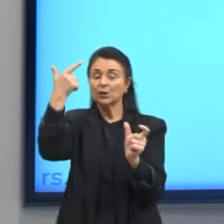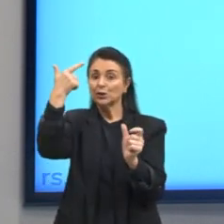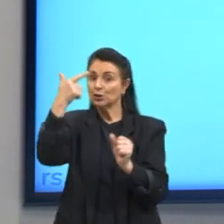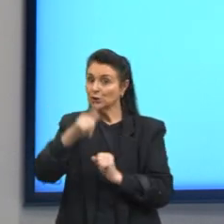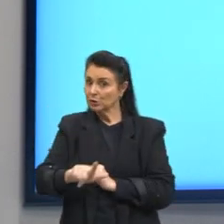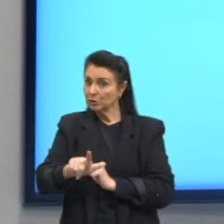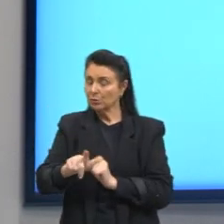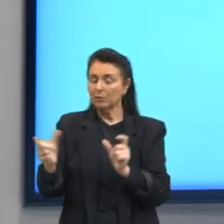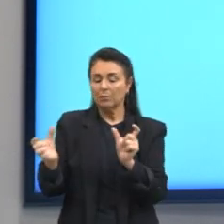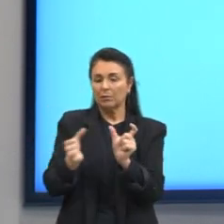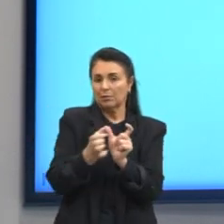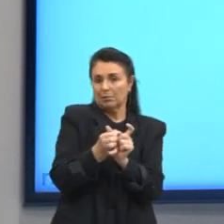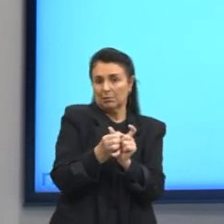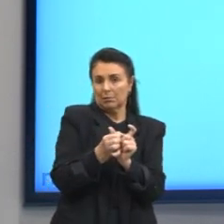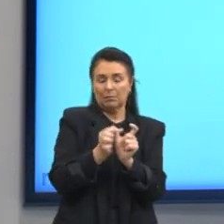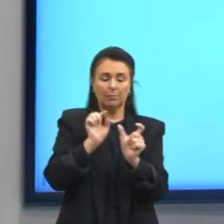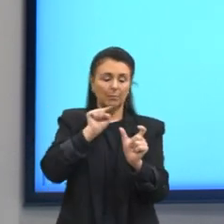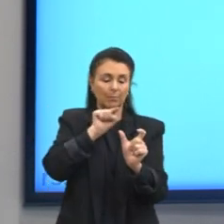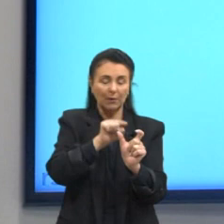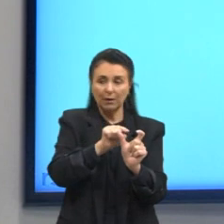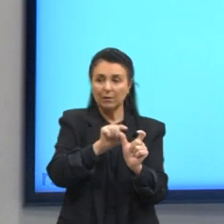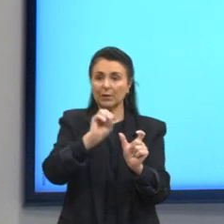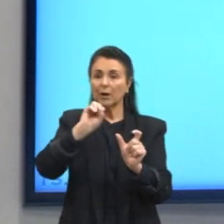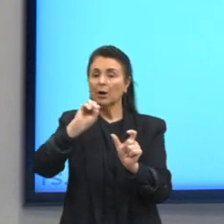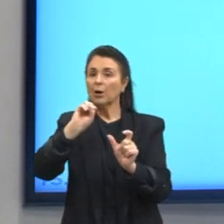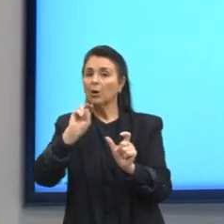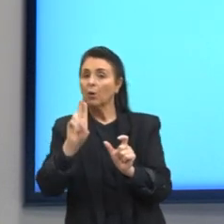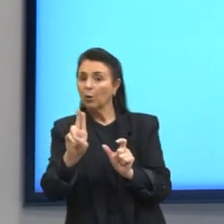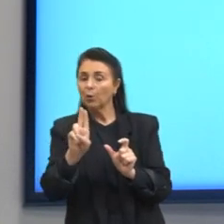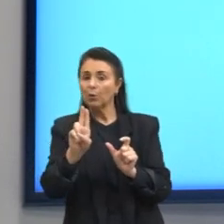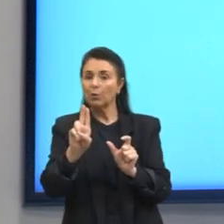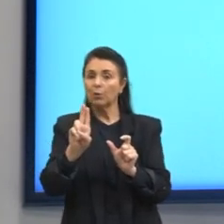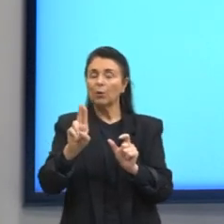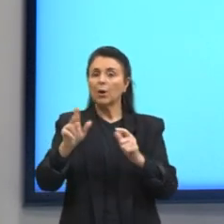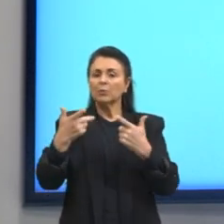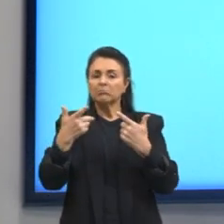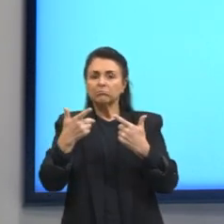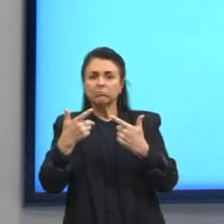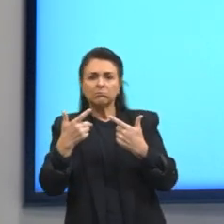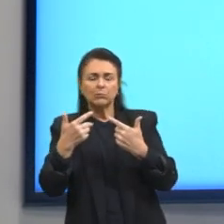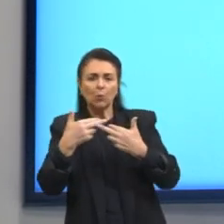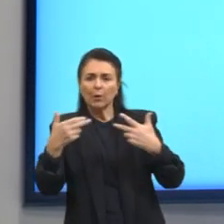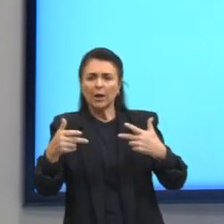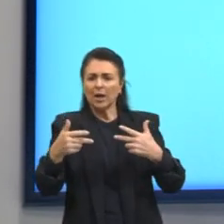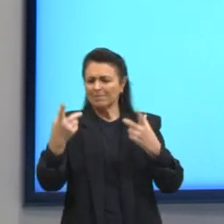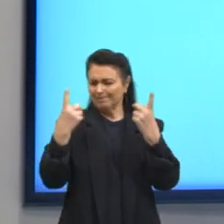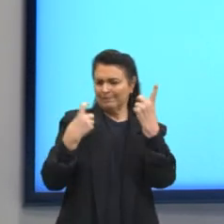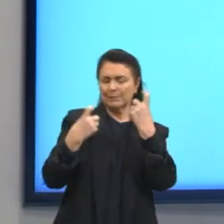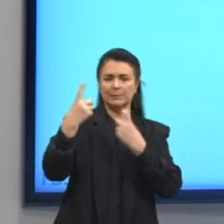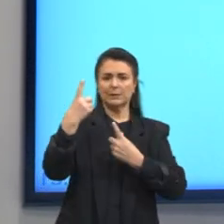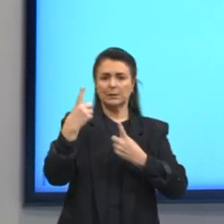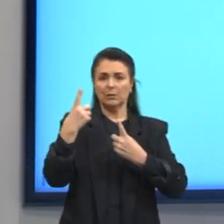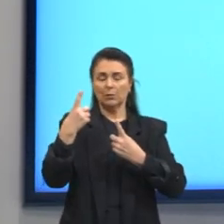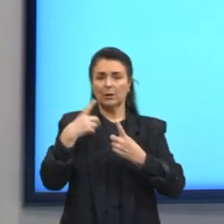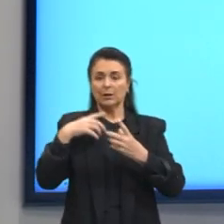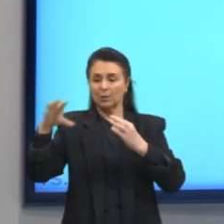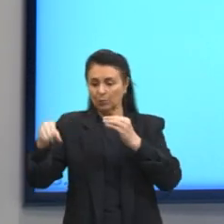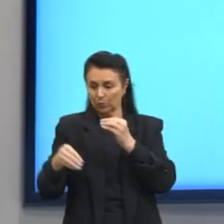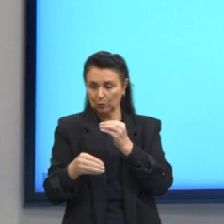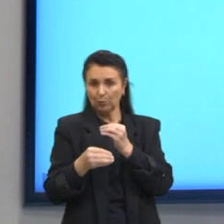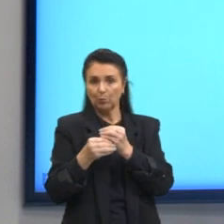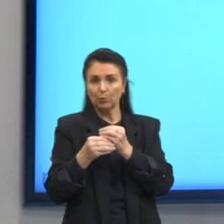Entre palavras ou expressões ou ainda entre orações sindéticas que constitui um período composto por